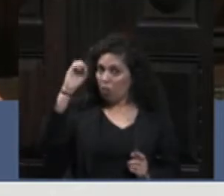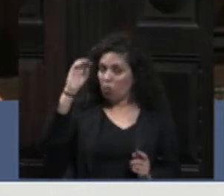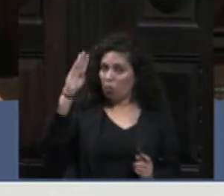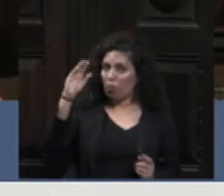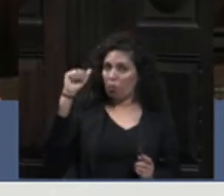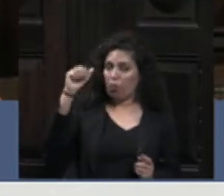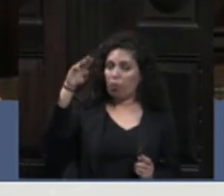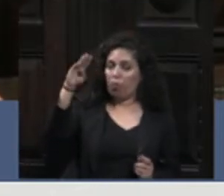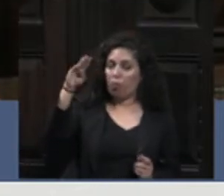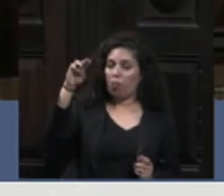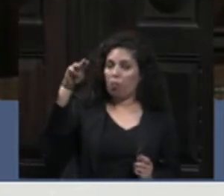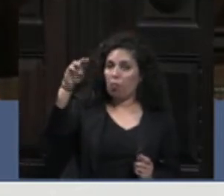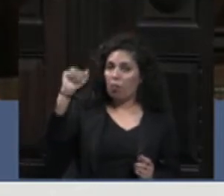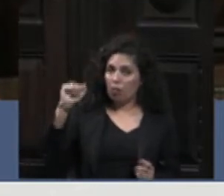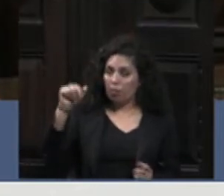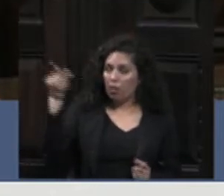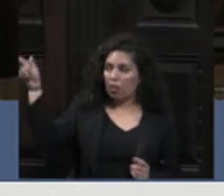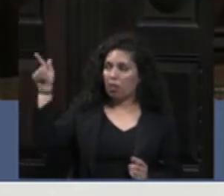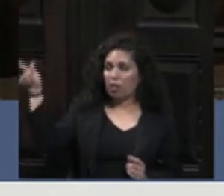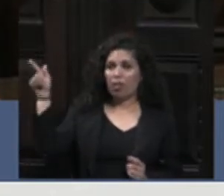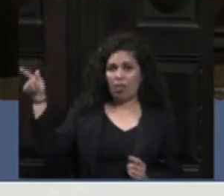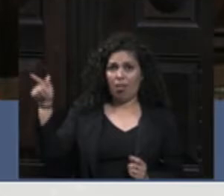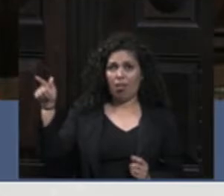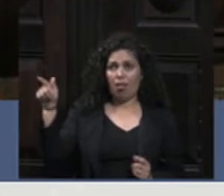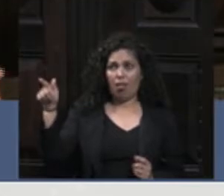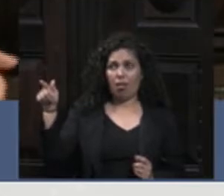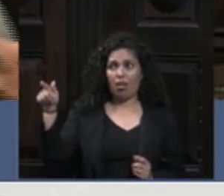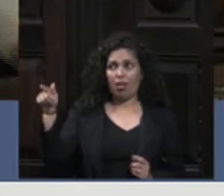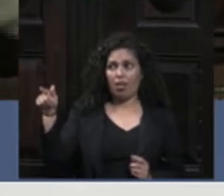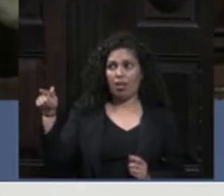que representava muito bem